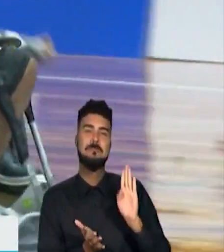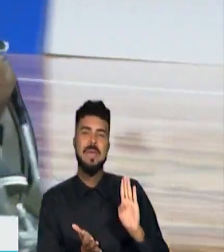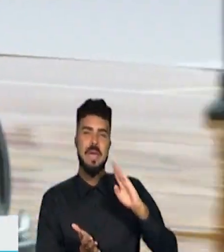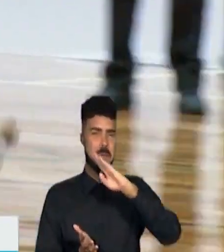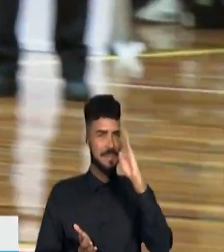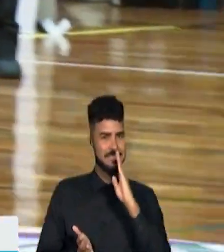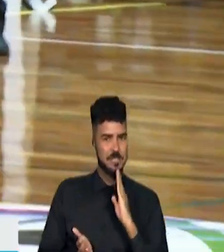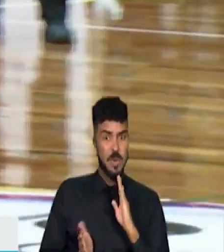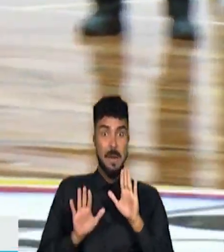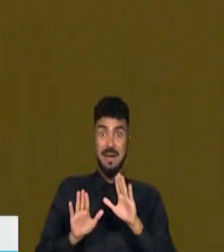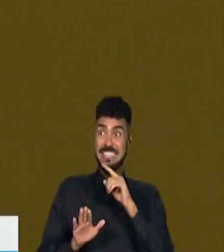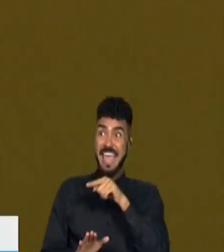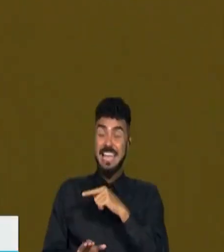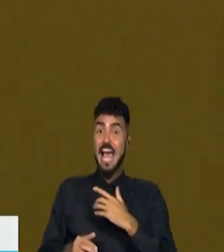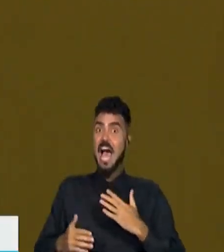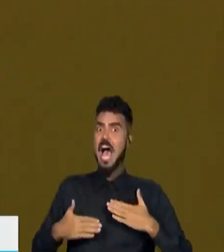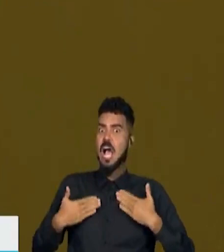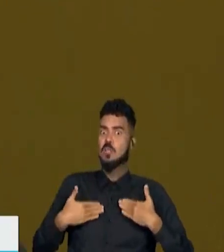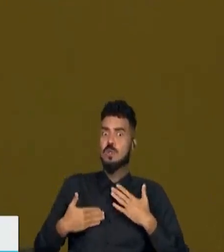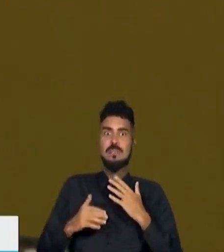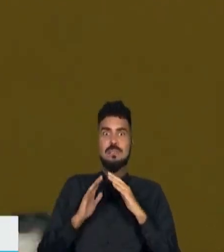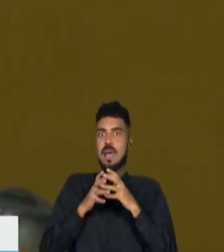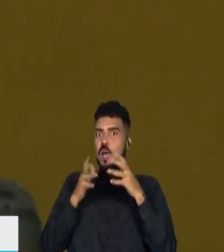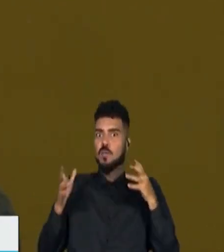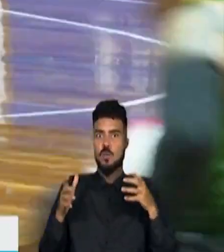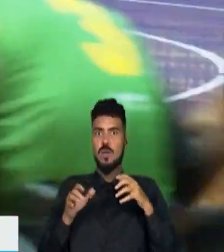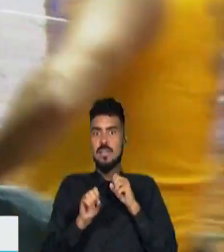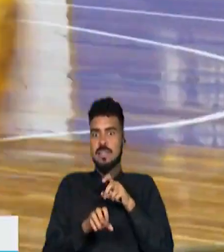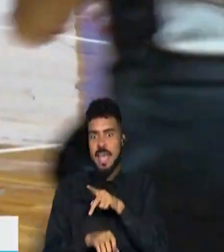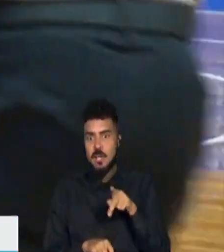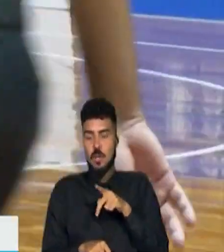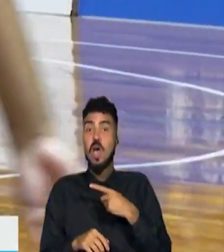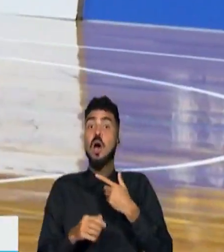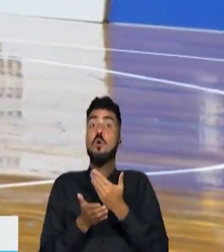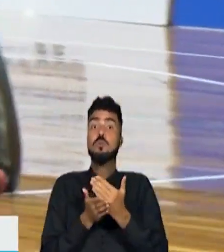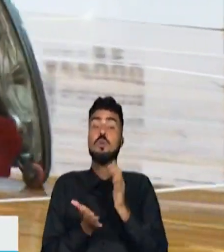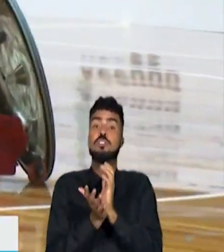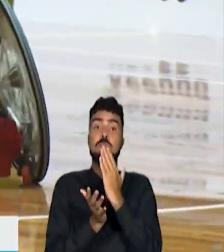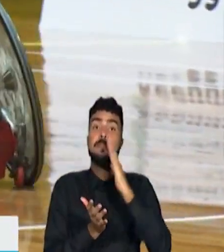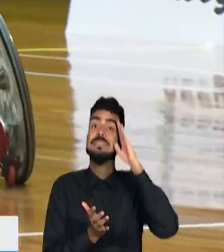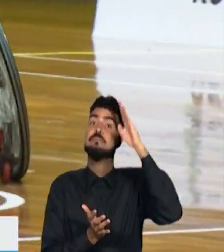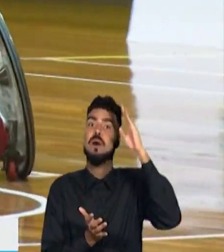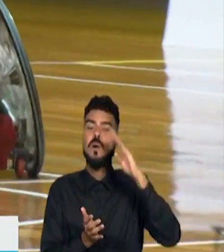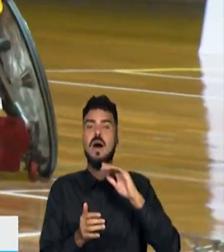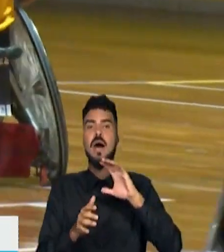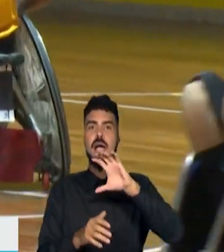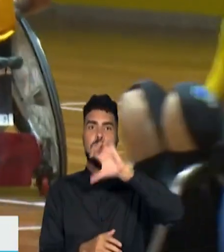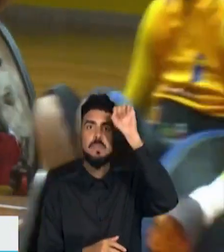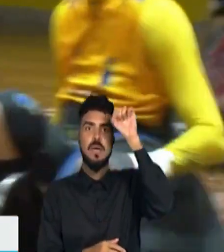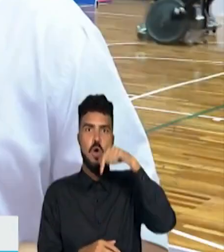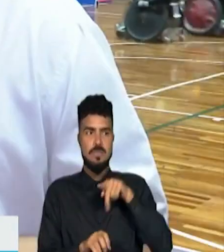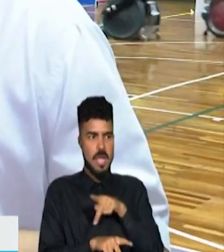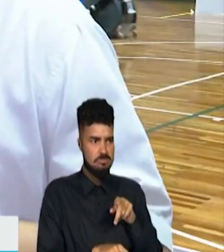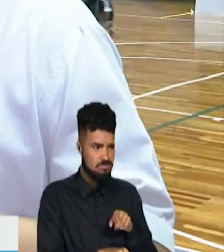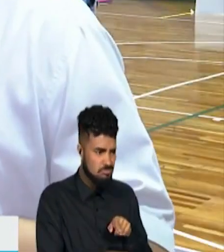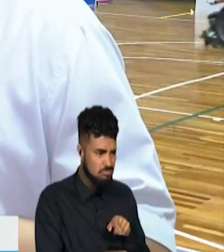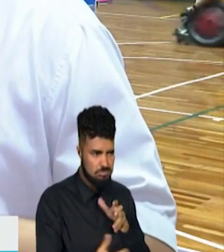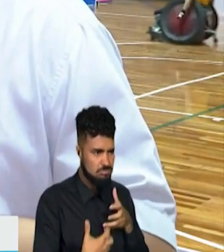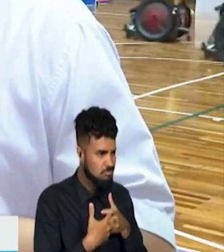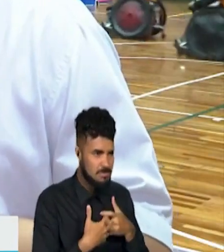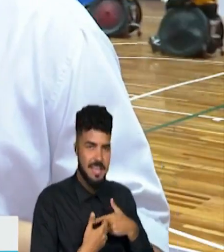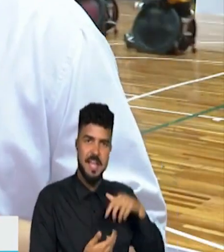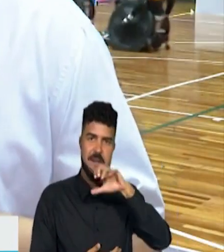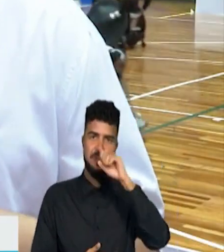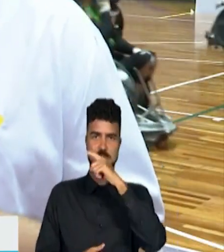agradou tanto ao técnico Benoit Labrec que a estreia foi já no time principal, que foi campeão em São Paulo. Estes aqui são